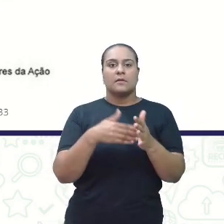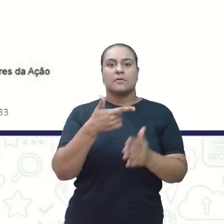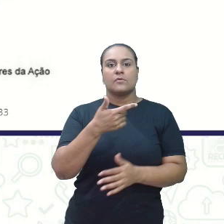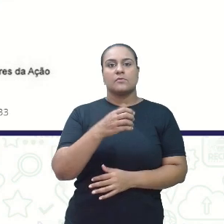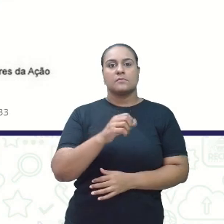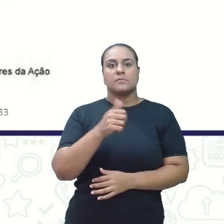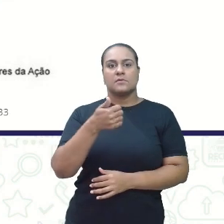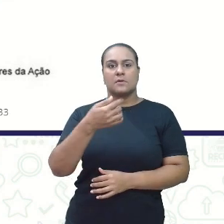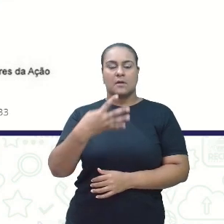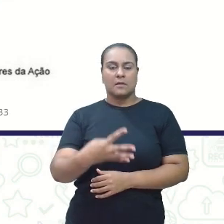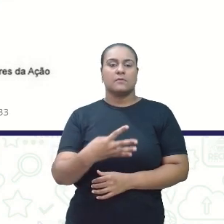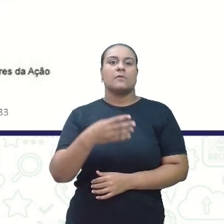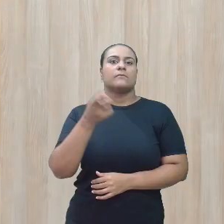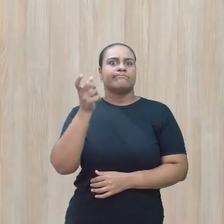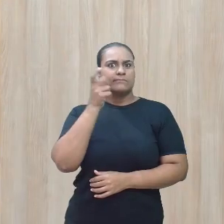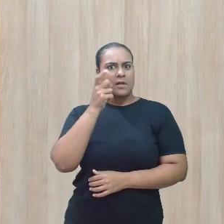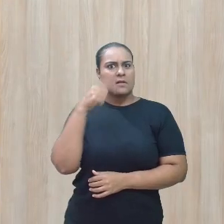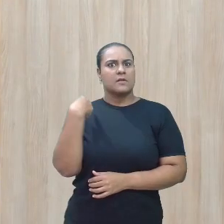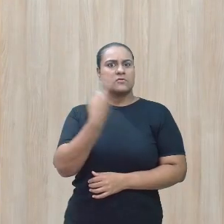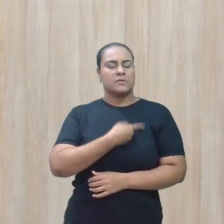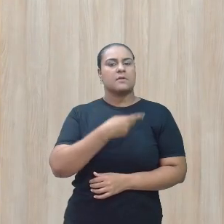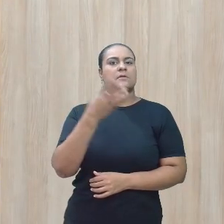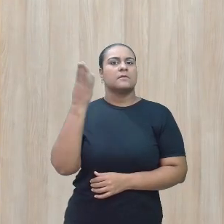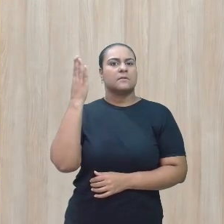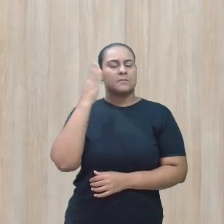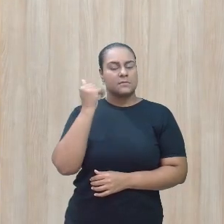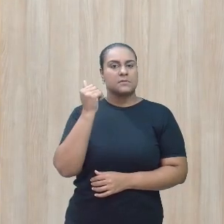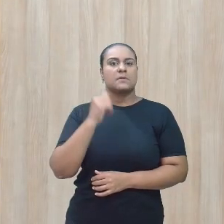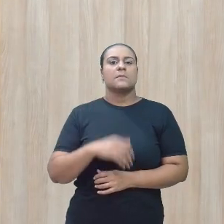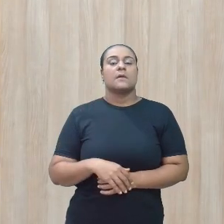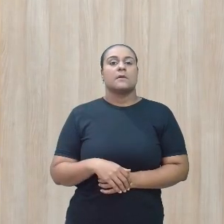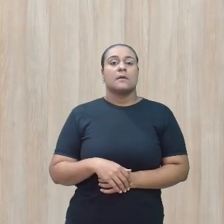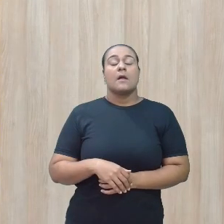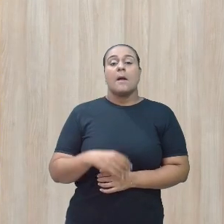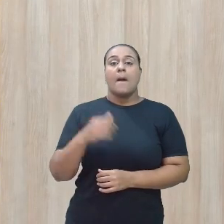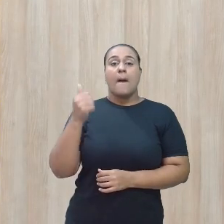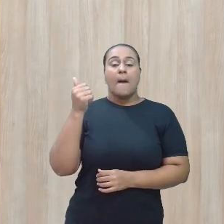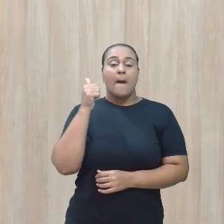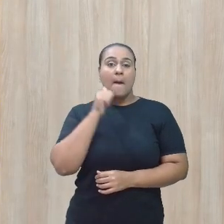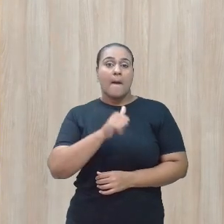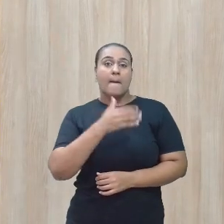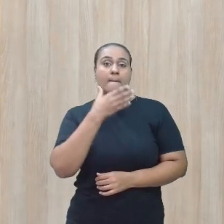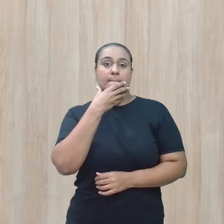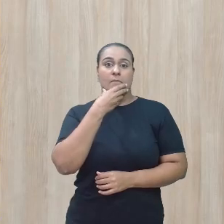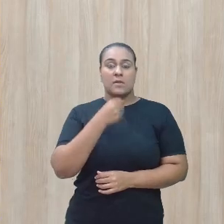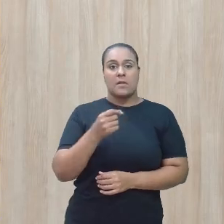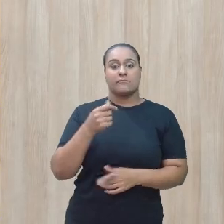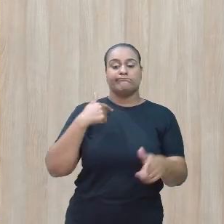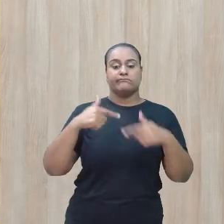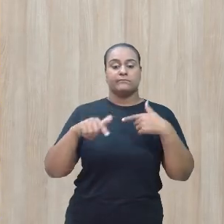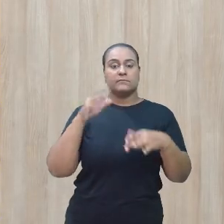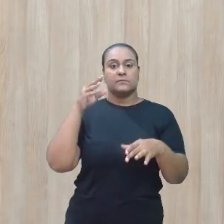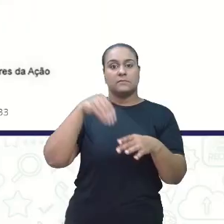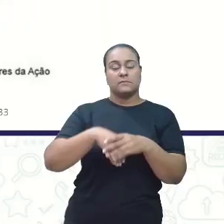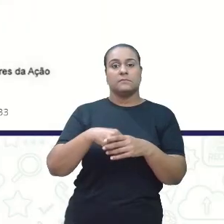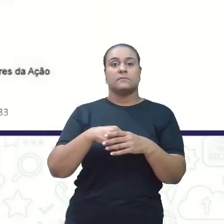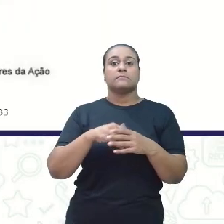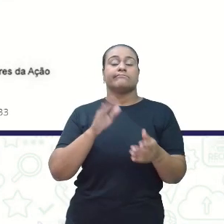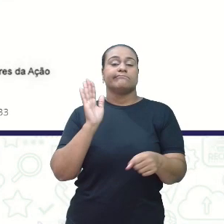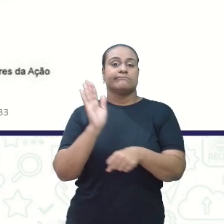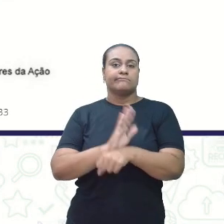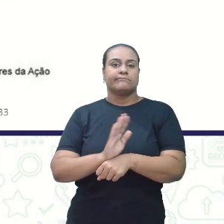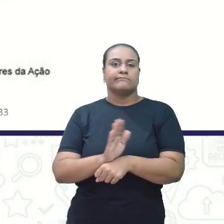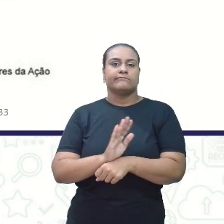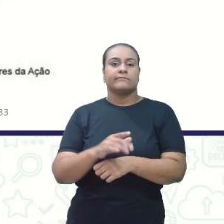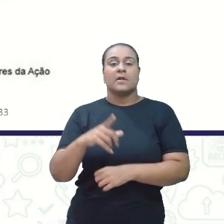é uma coisa bem interessante da gente perceber, né, a atuação de homens e mulheres dentro do cinema. E aí ele traz para a gente, ó, nos elencos